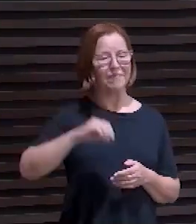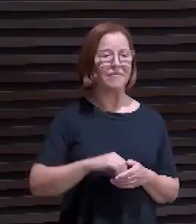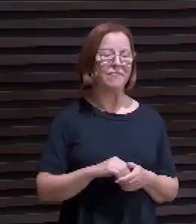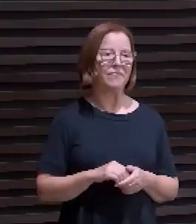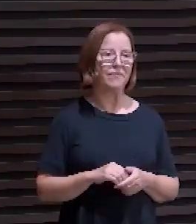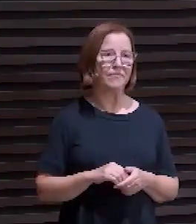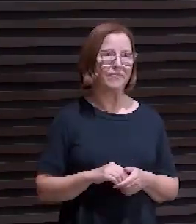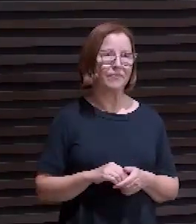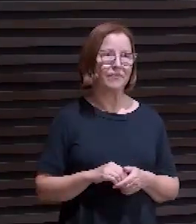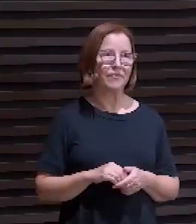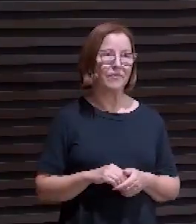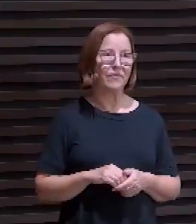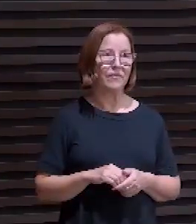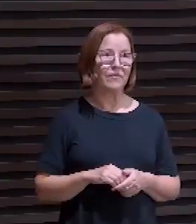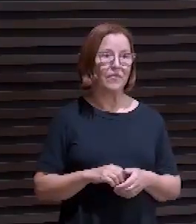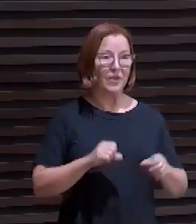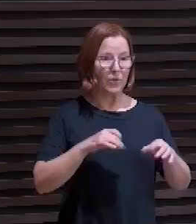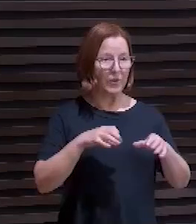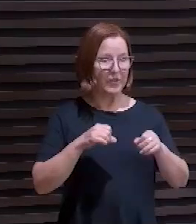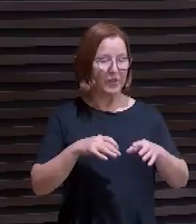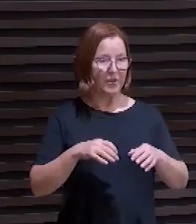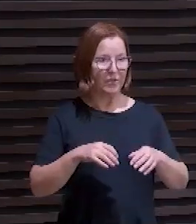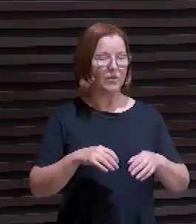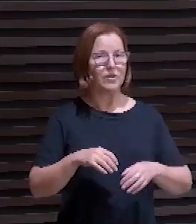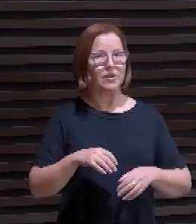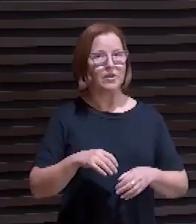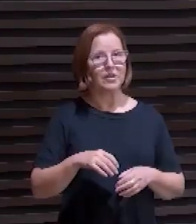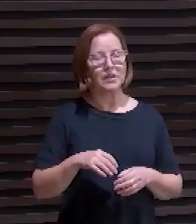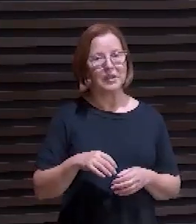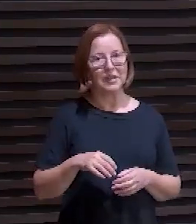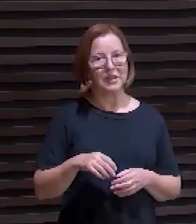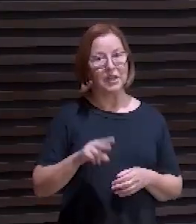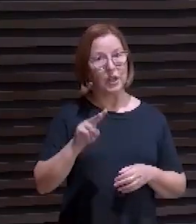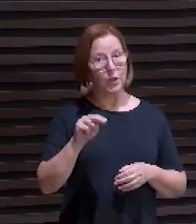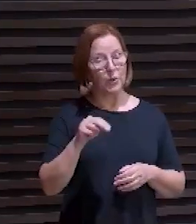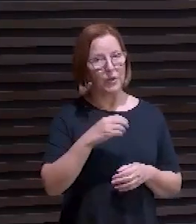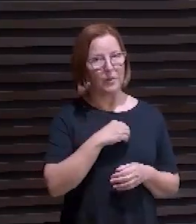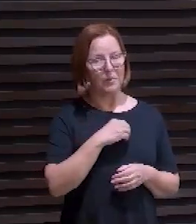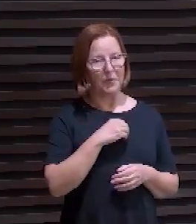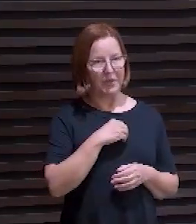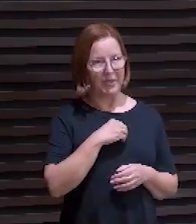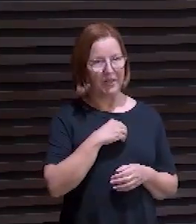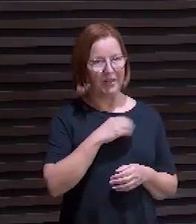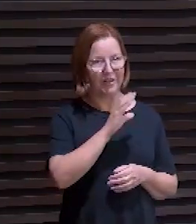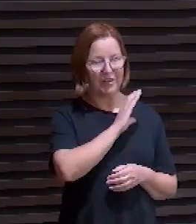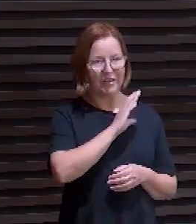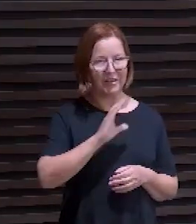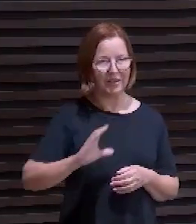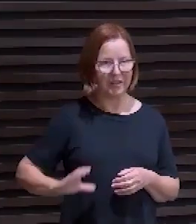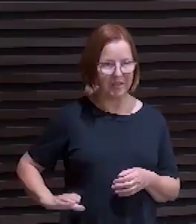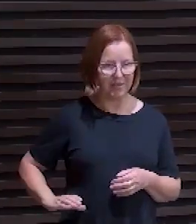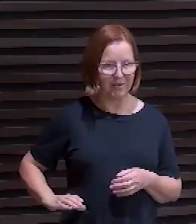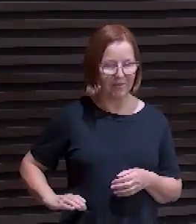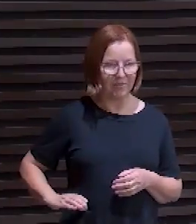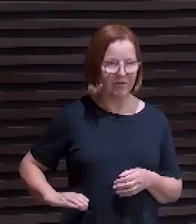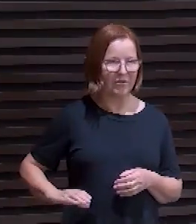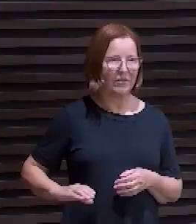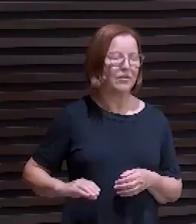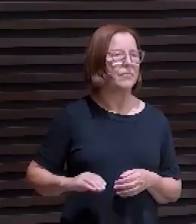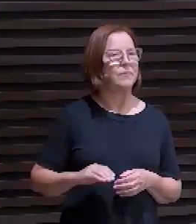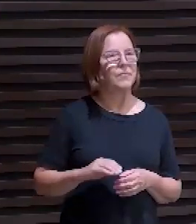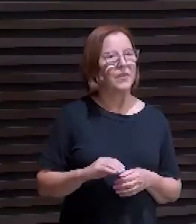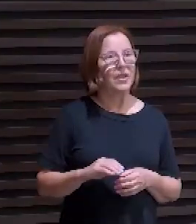A doutrina da impecabilidade de Cristo tem estado livre de qualquer controvérsia. Você não